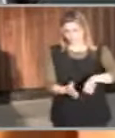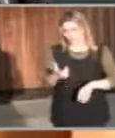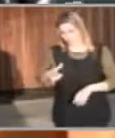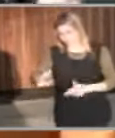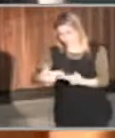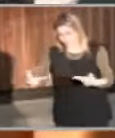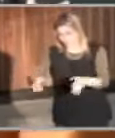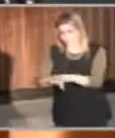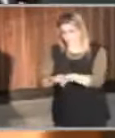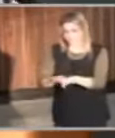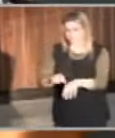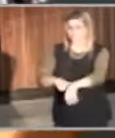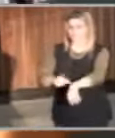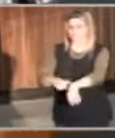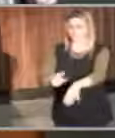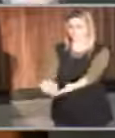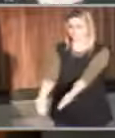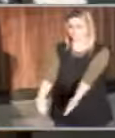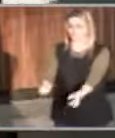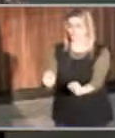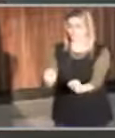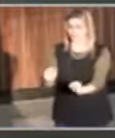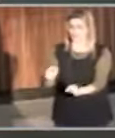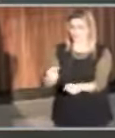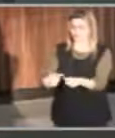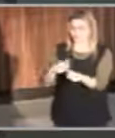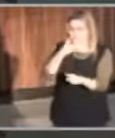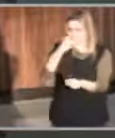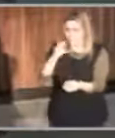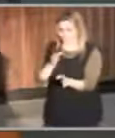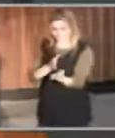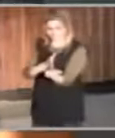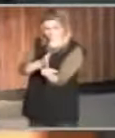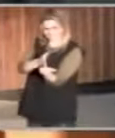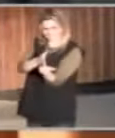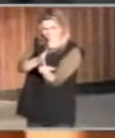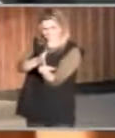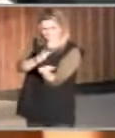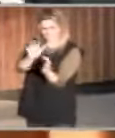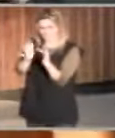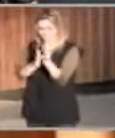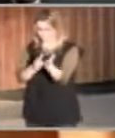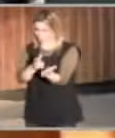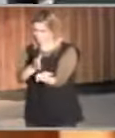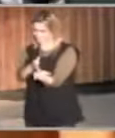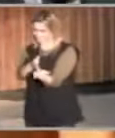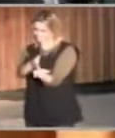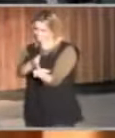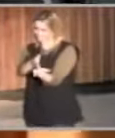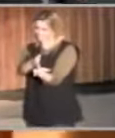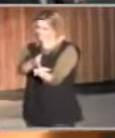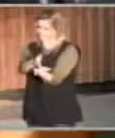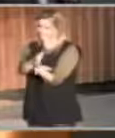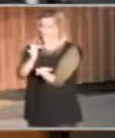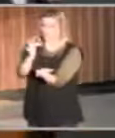perdendo no tempo porque muda o foco é a valorização do dia do senhor